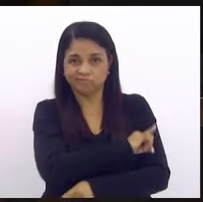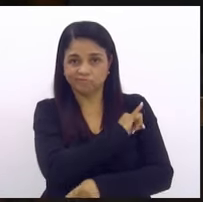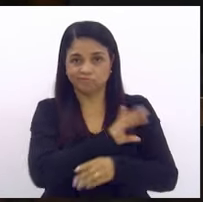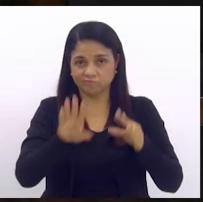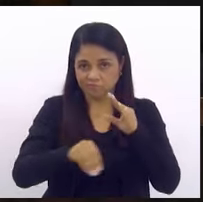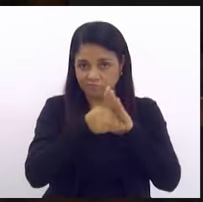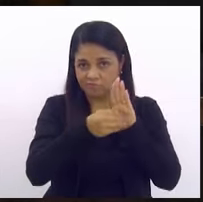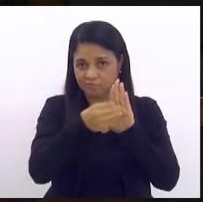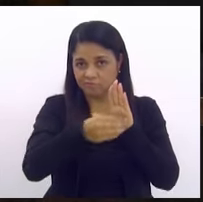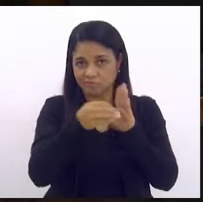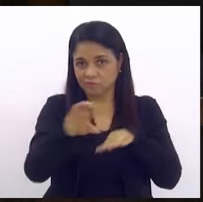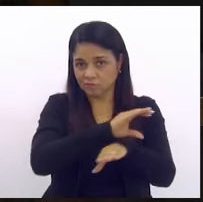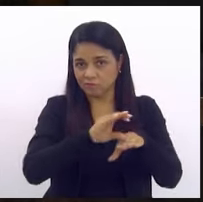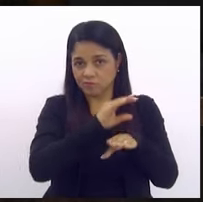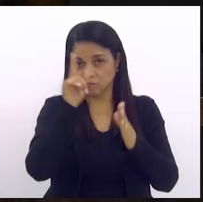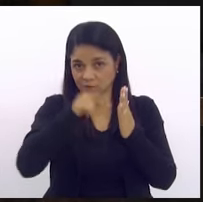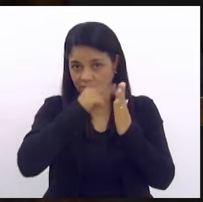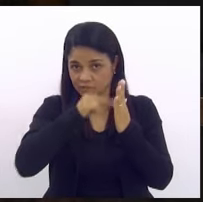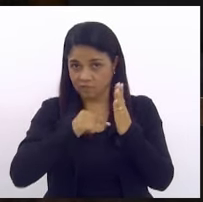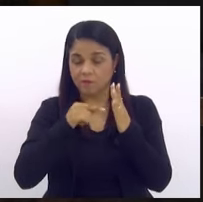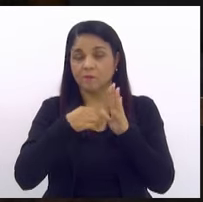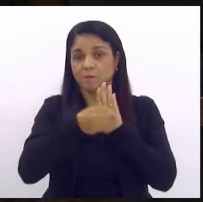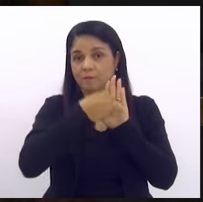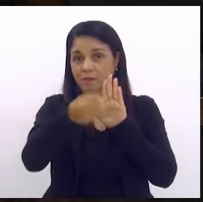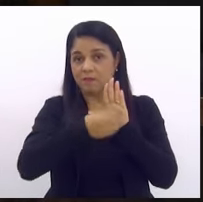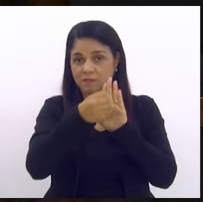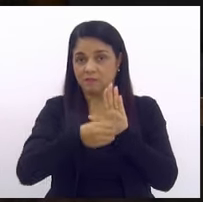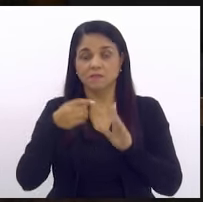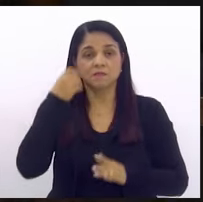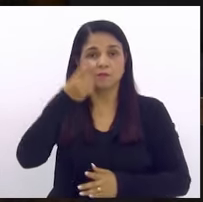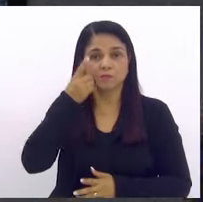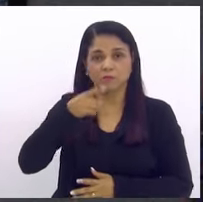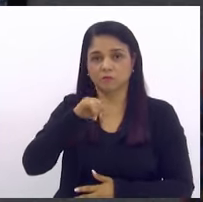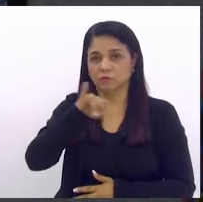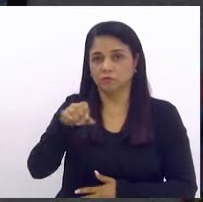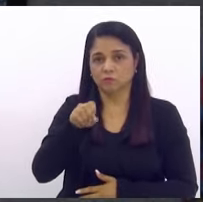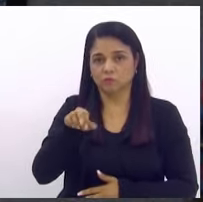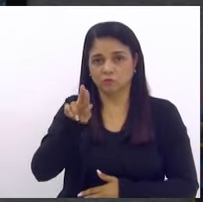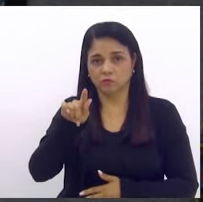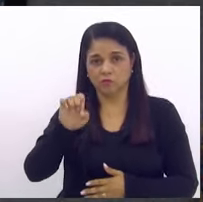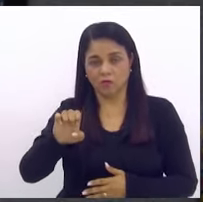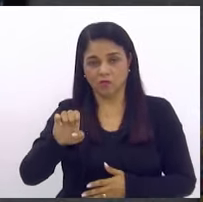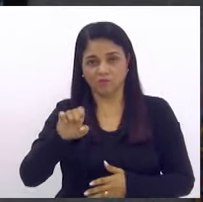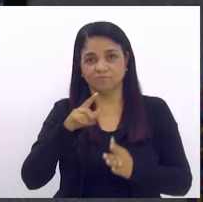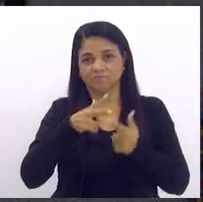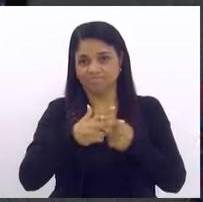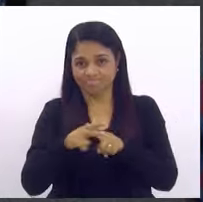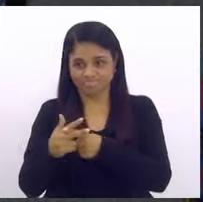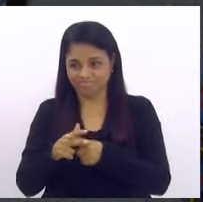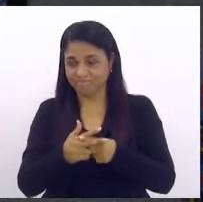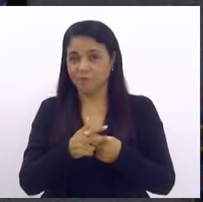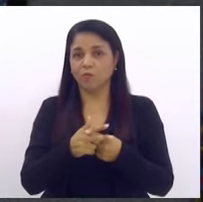Emendas Constitucionais e Vetos, para emitir parecer, deputado Jorge Felipe Neto. Pela manutenção, presidente.